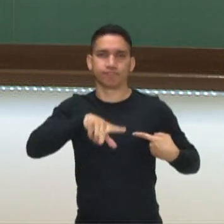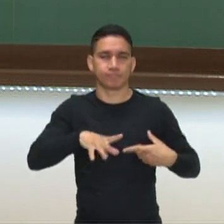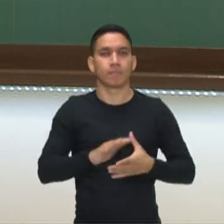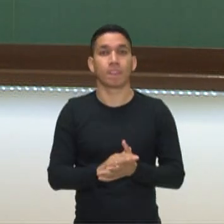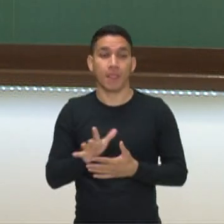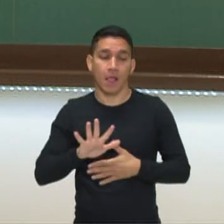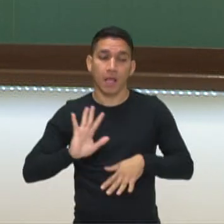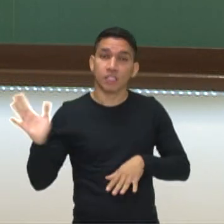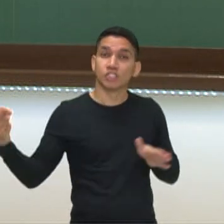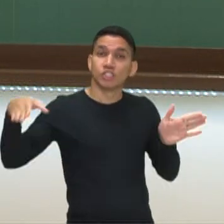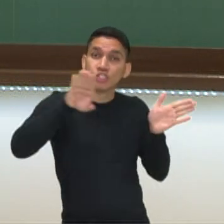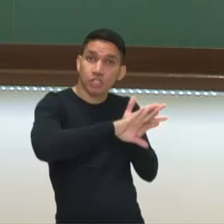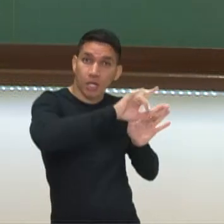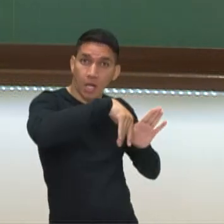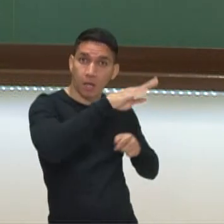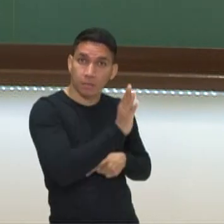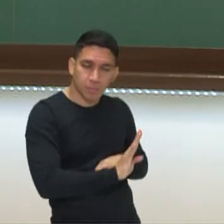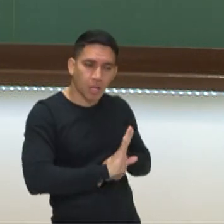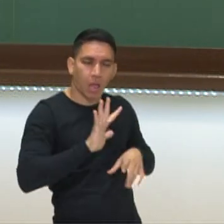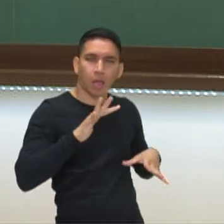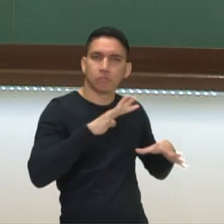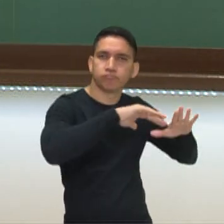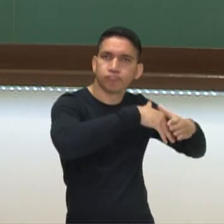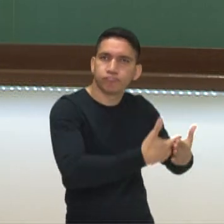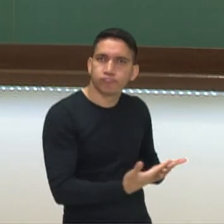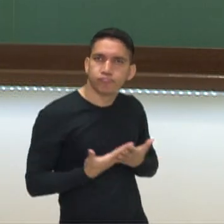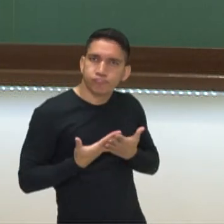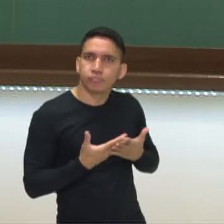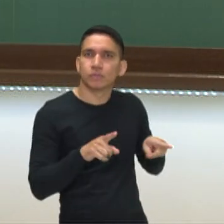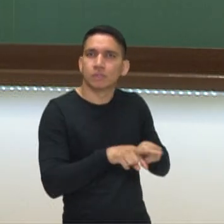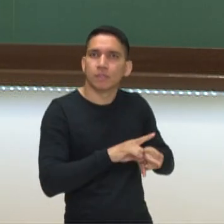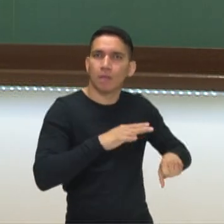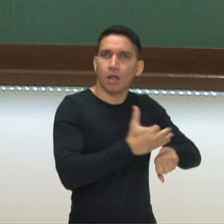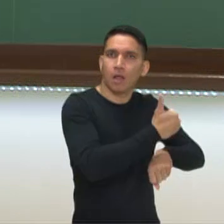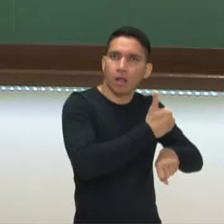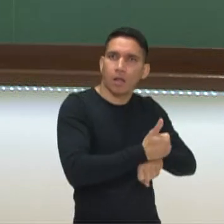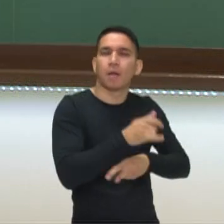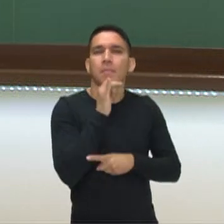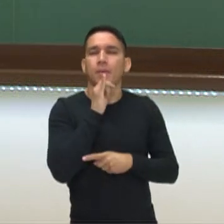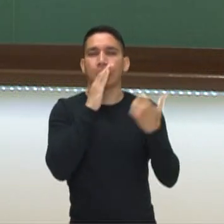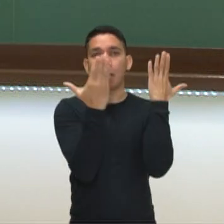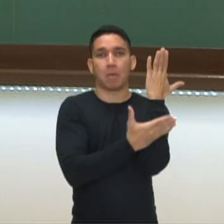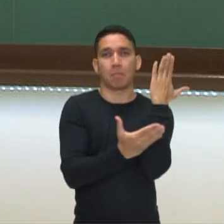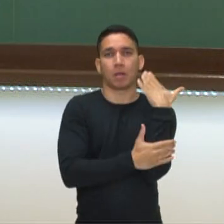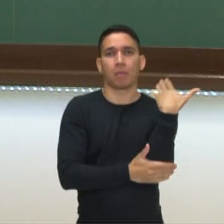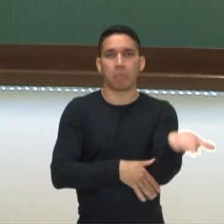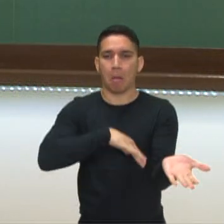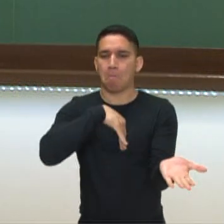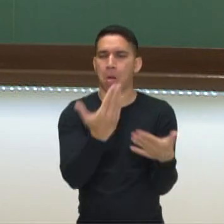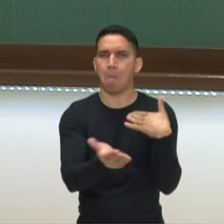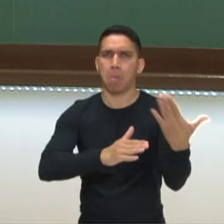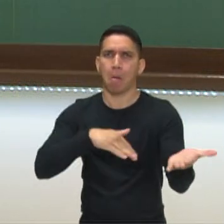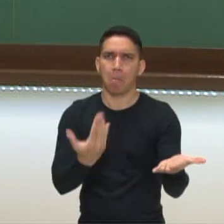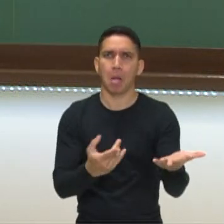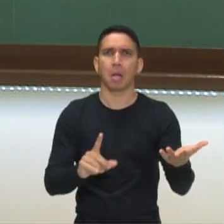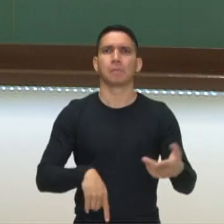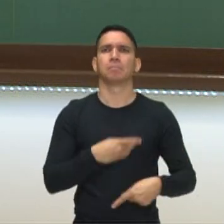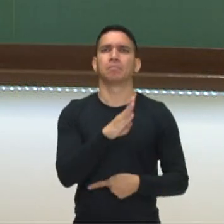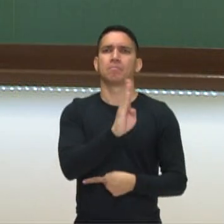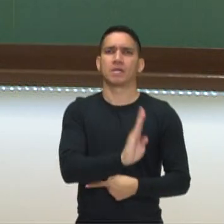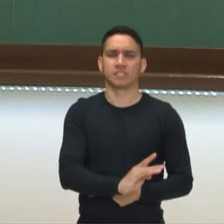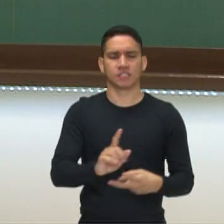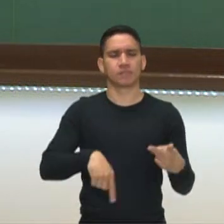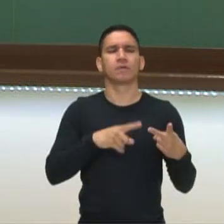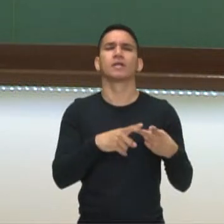eles exploravam então o comércio colonial, começando com o pau-brasil, posteriormente com a cana-de-açúcar, né? Depois